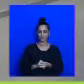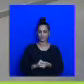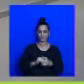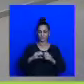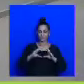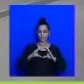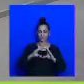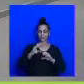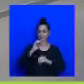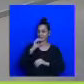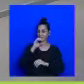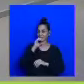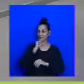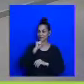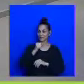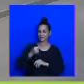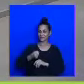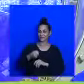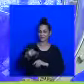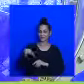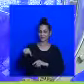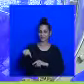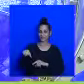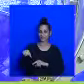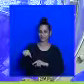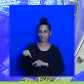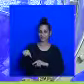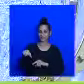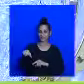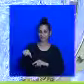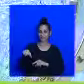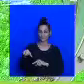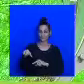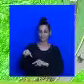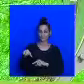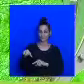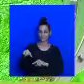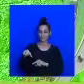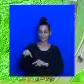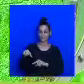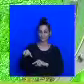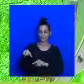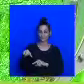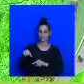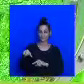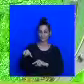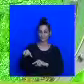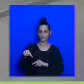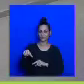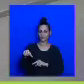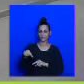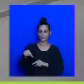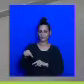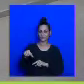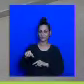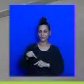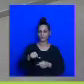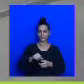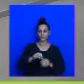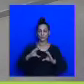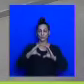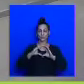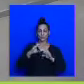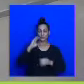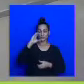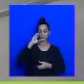bola laranja número 9 com traço diferenciador em baixo do número bola